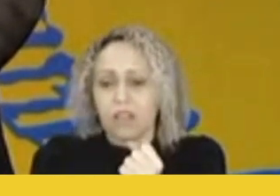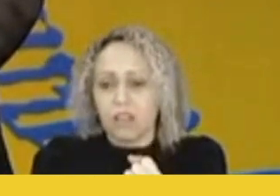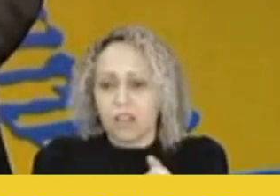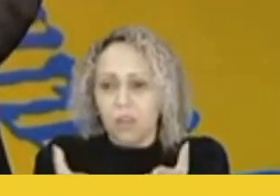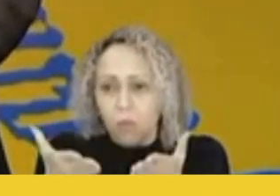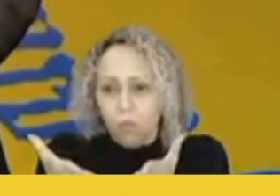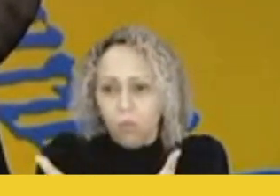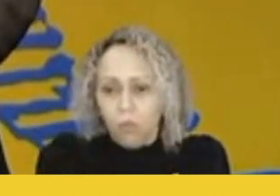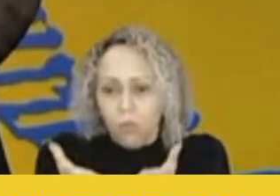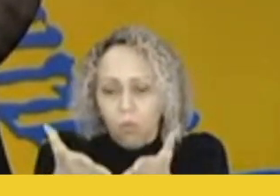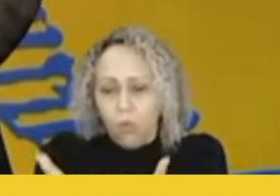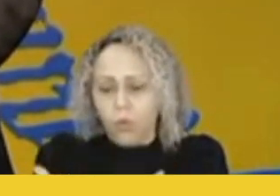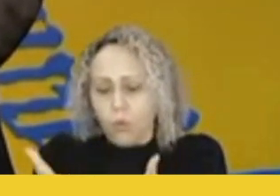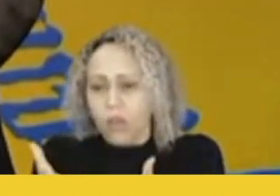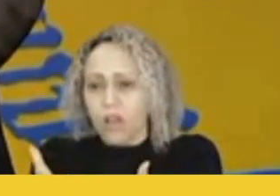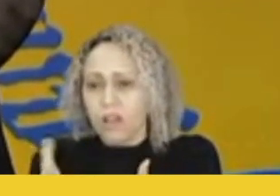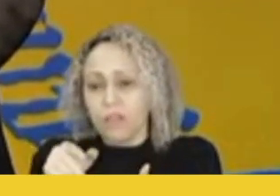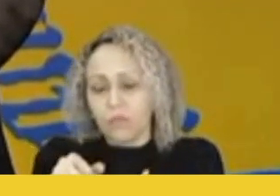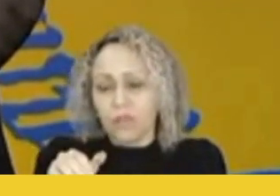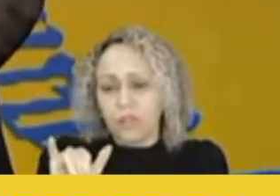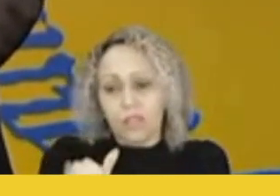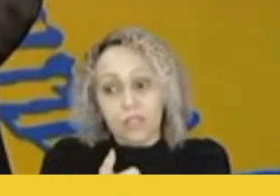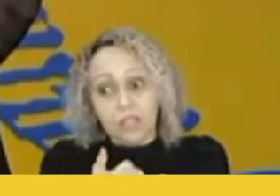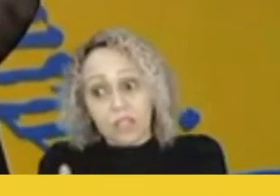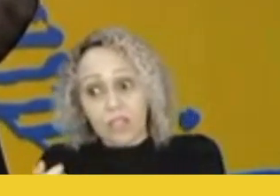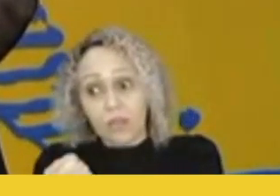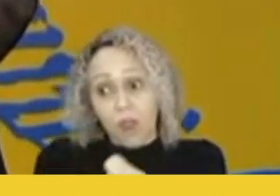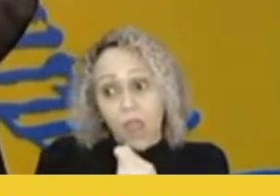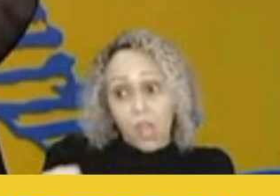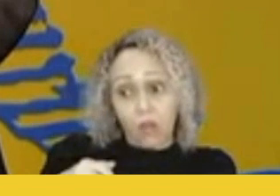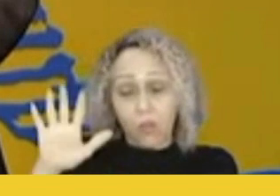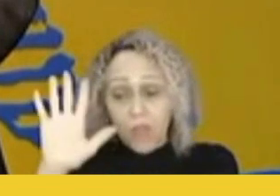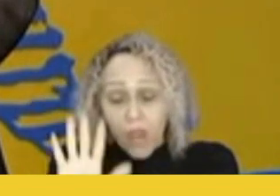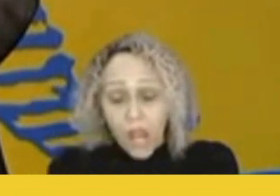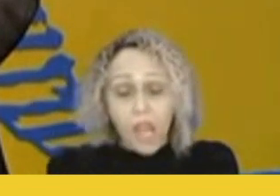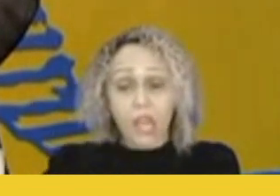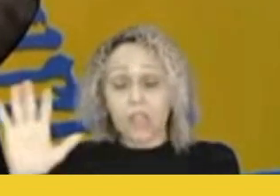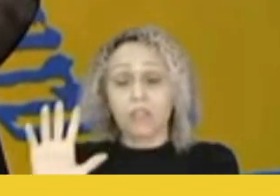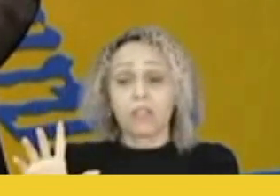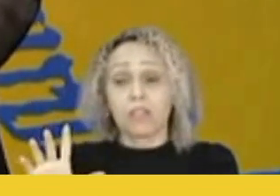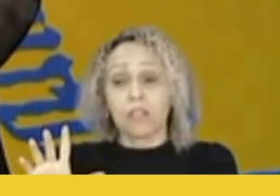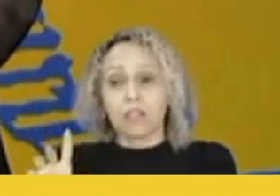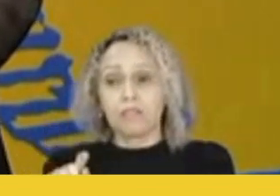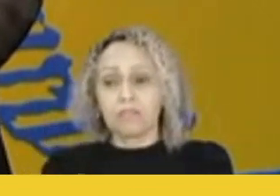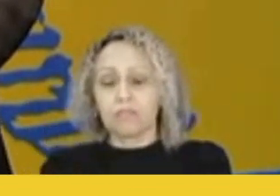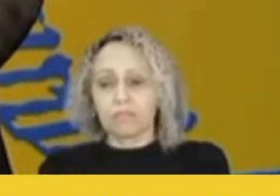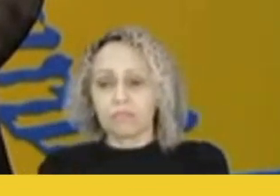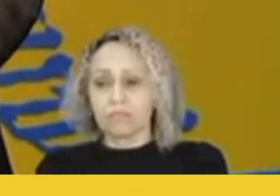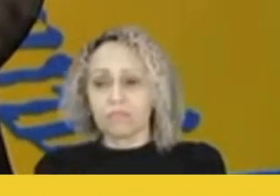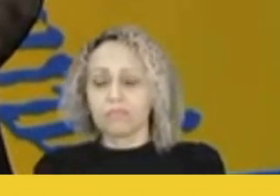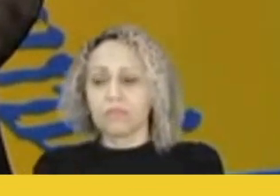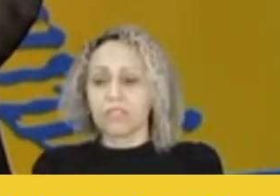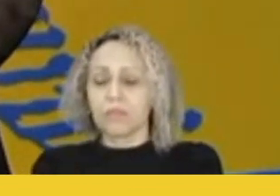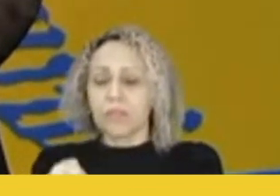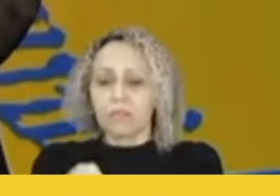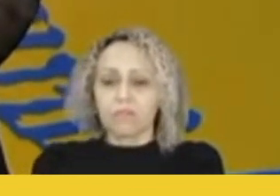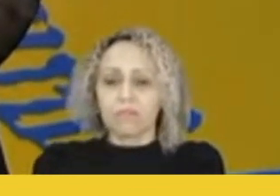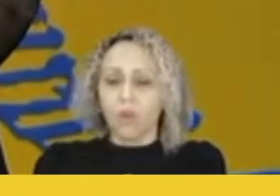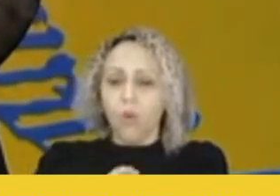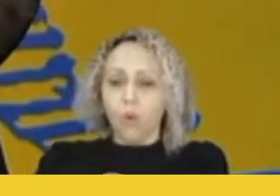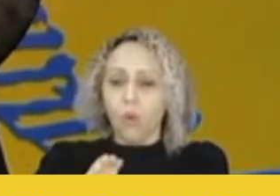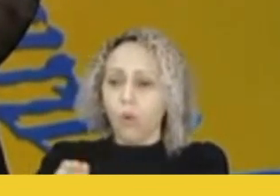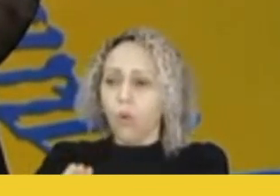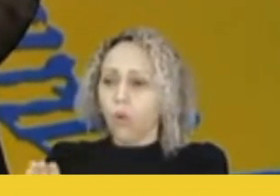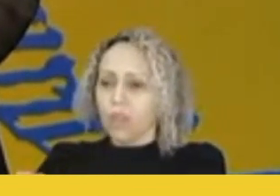todos sabem o caráter estratégico, inclusive para a economia nacional, e, obviamente, as pressões